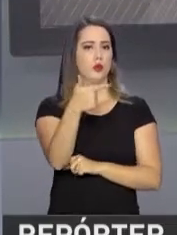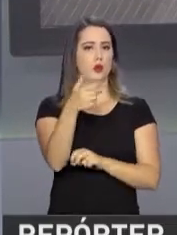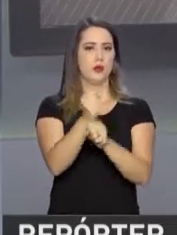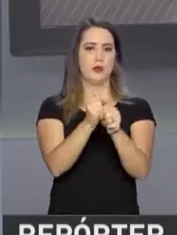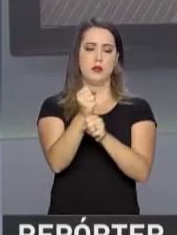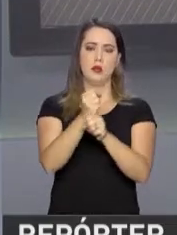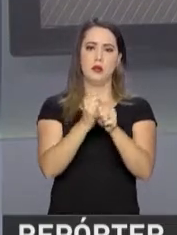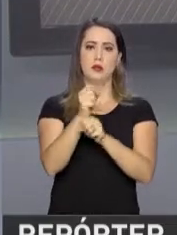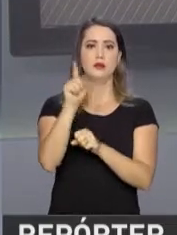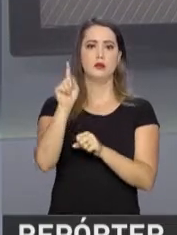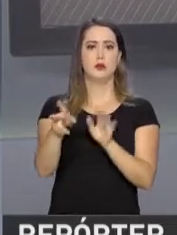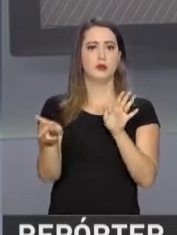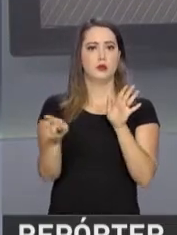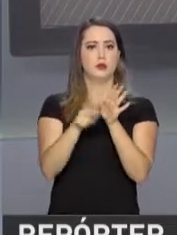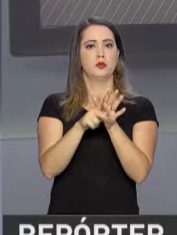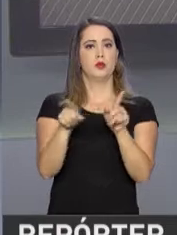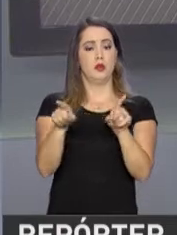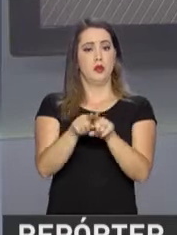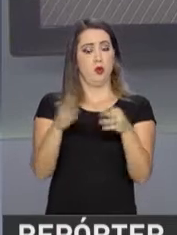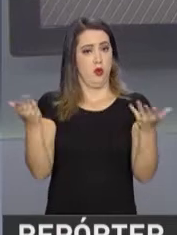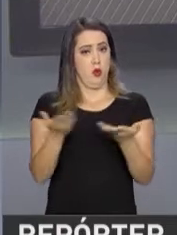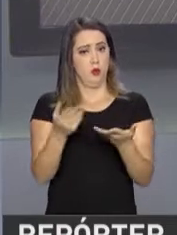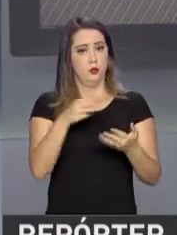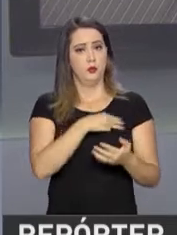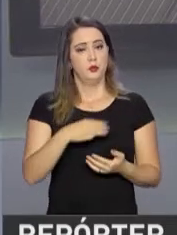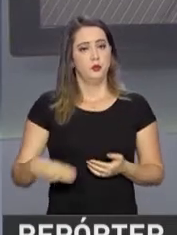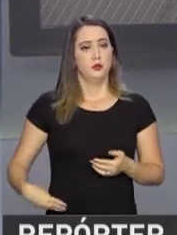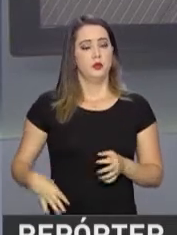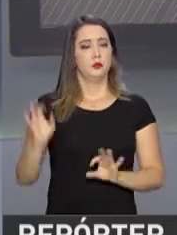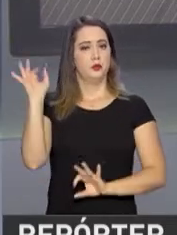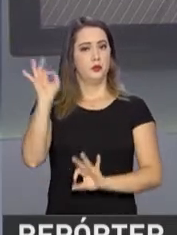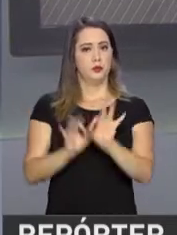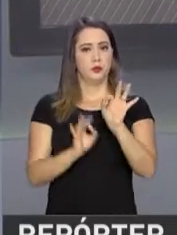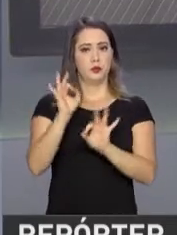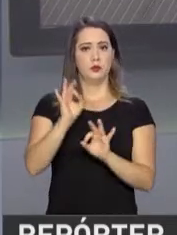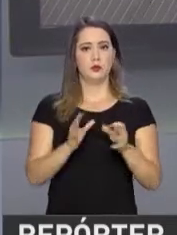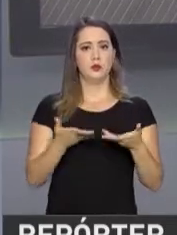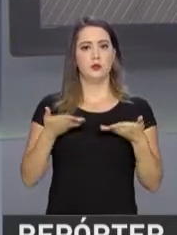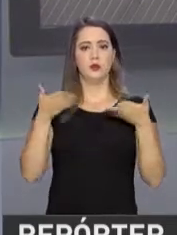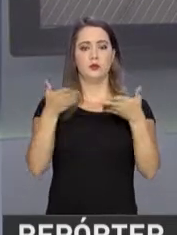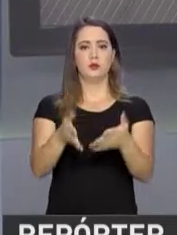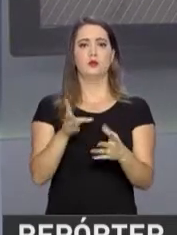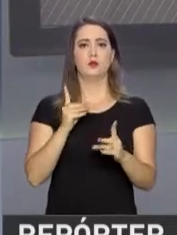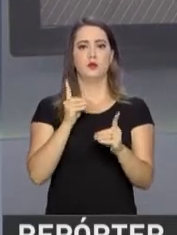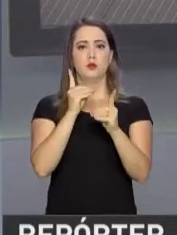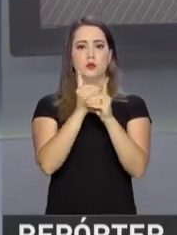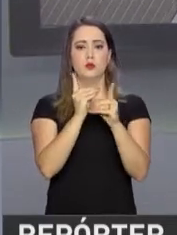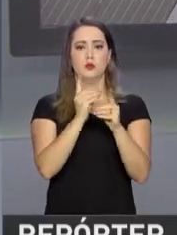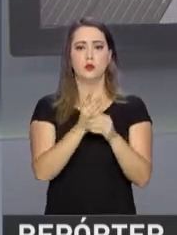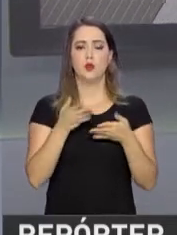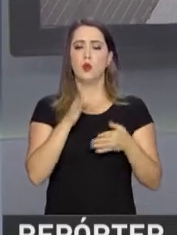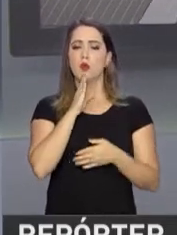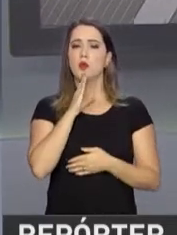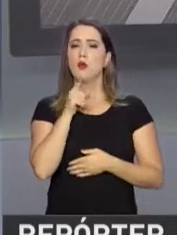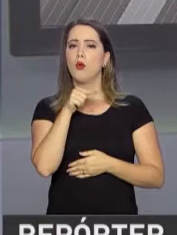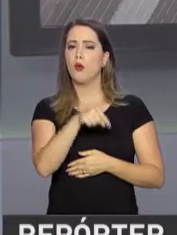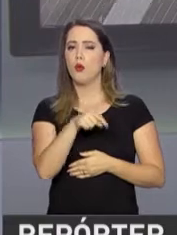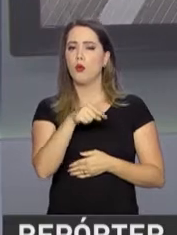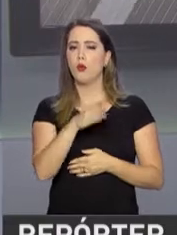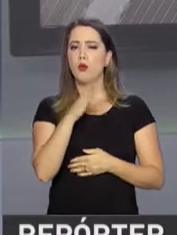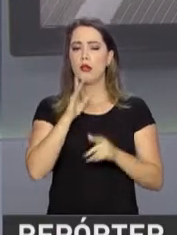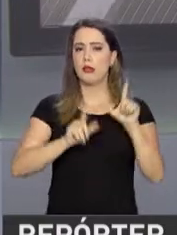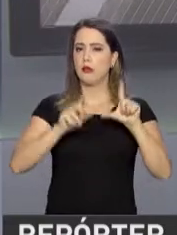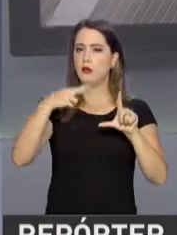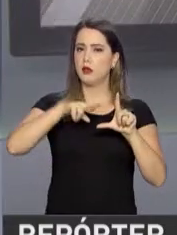desenvolvimento econômico e social hoje o ministro do planejamento esteves colnago participou do programa por dentro do governo